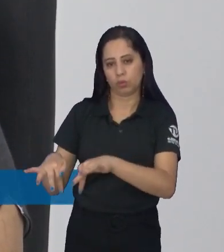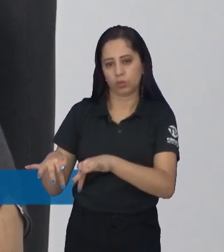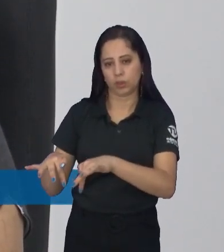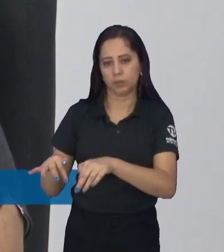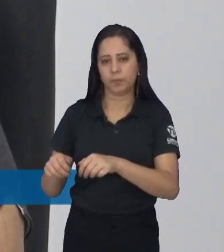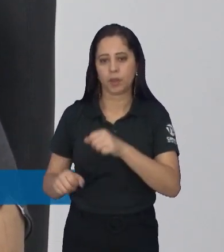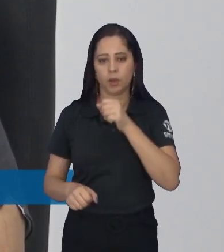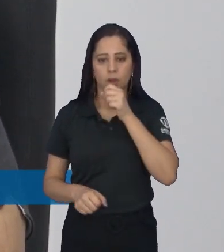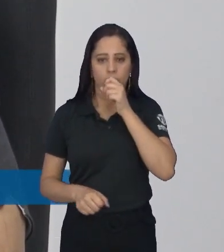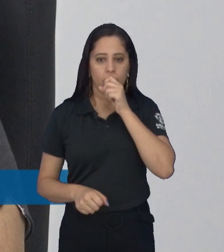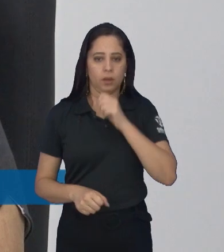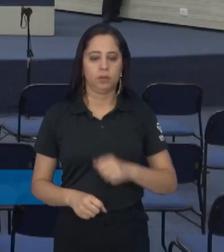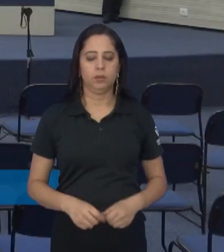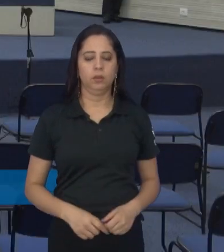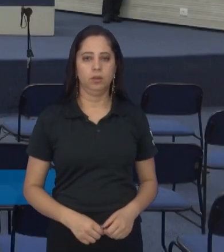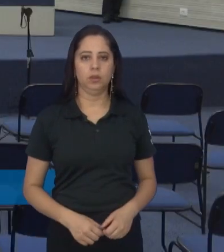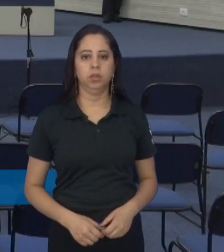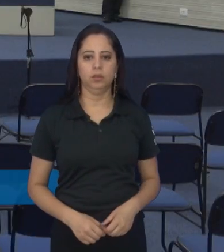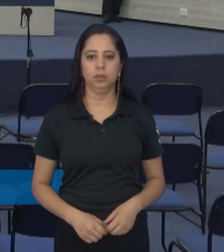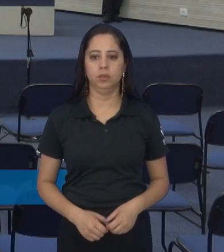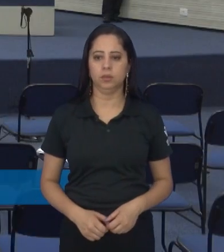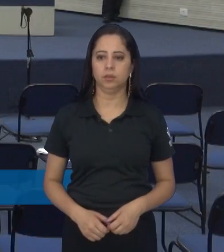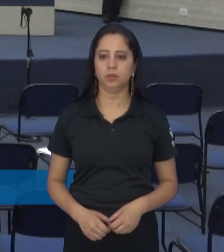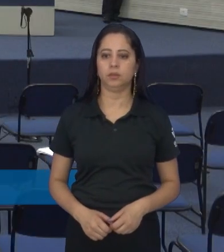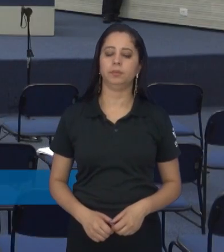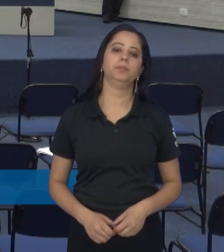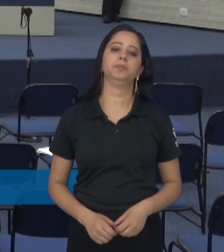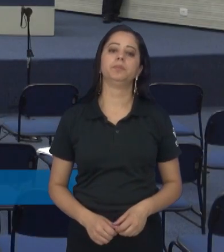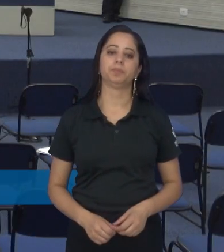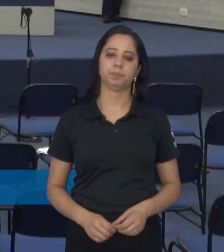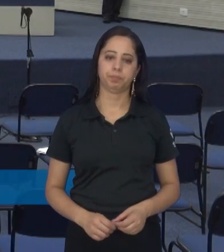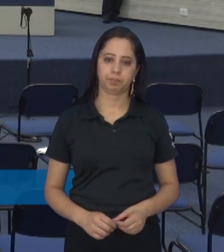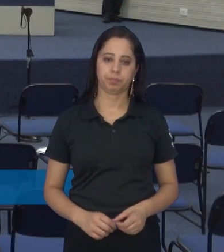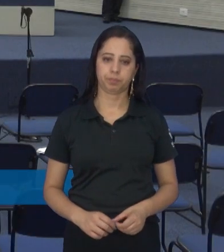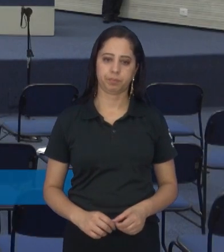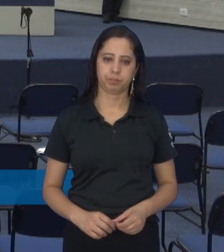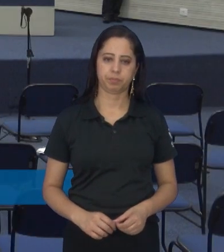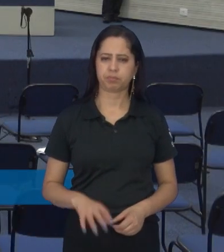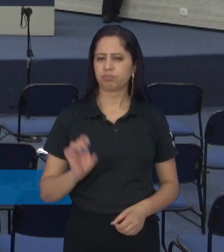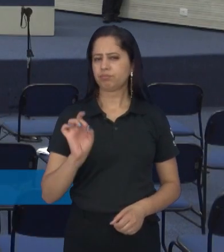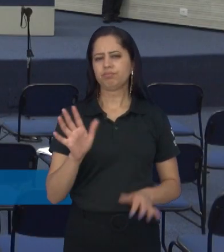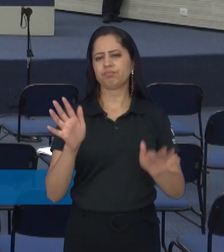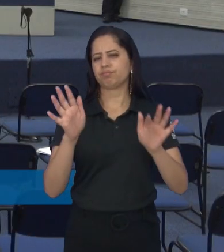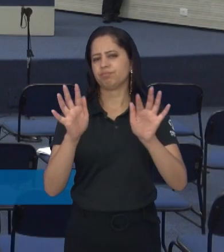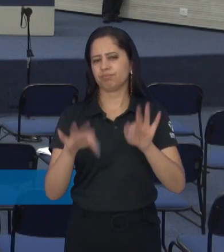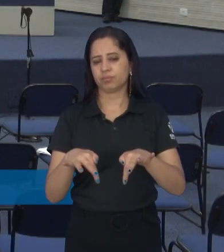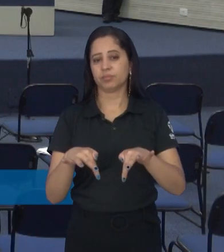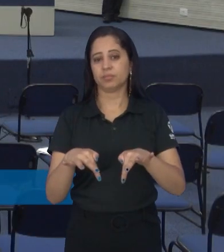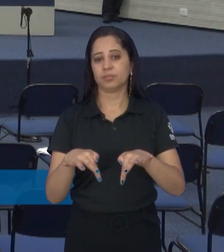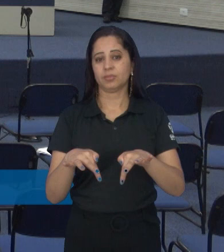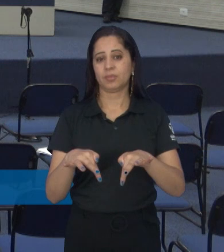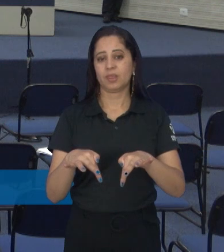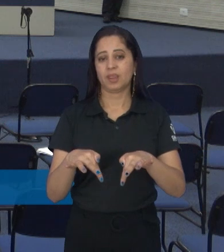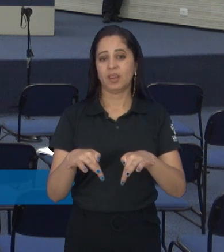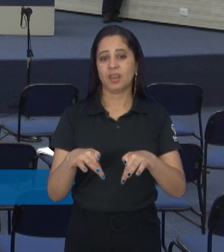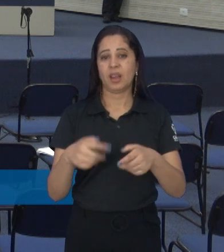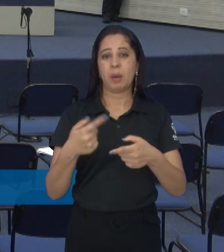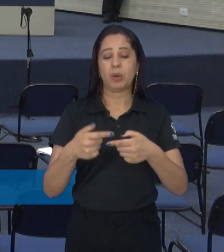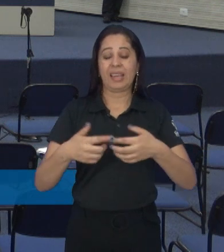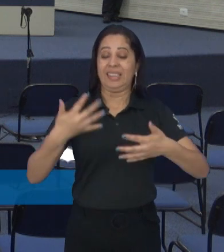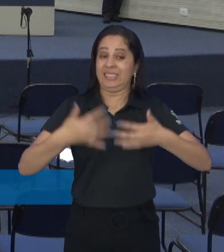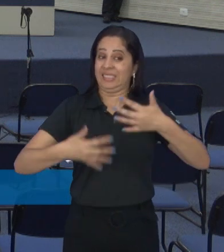na Câmara dos Vereadores Bom vamos lá com relação às questões de risco da eu queria terminar Então pelo menos aqui porque tá ficando um pouco